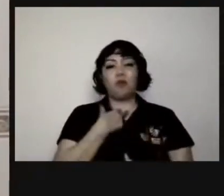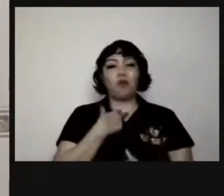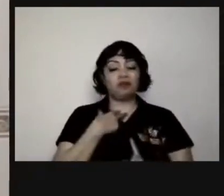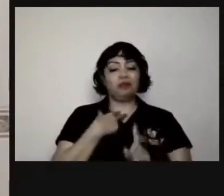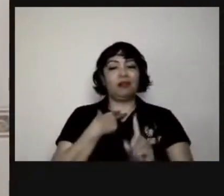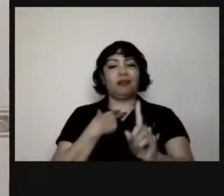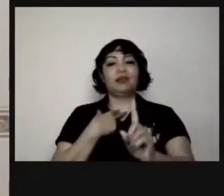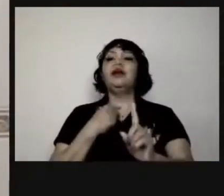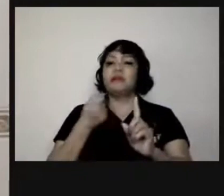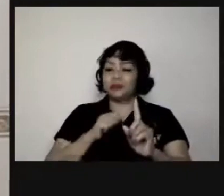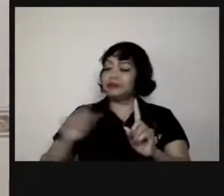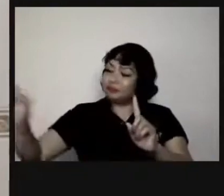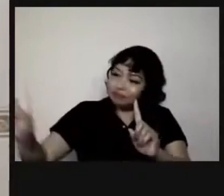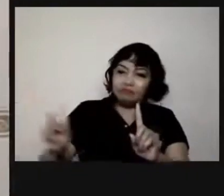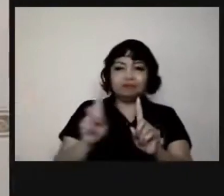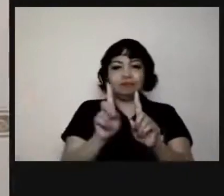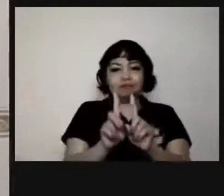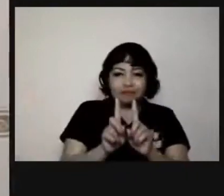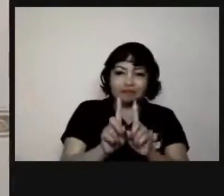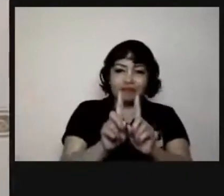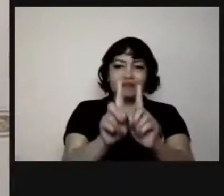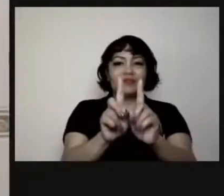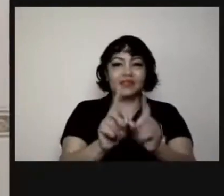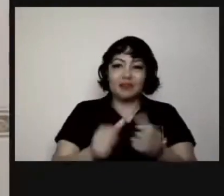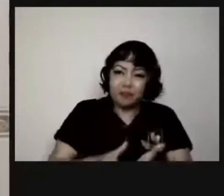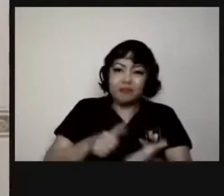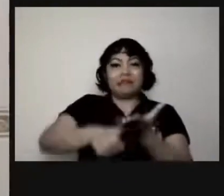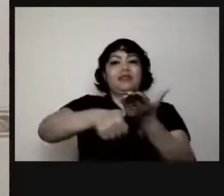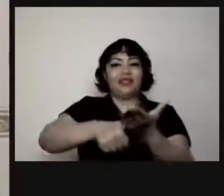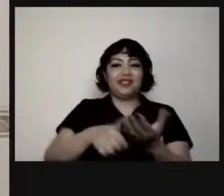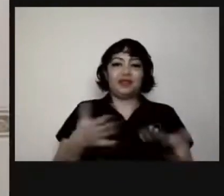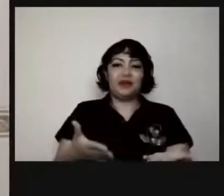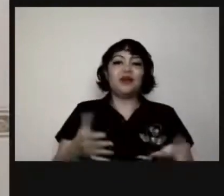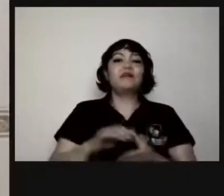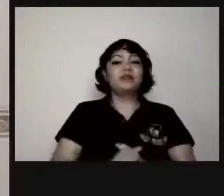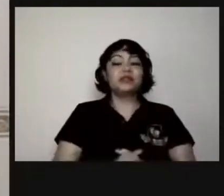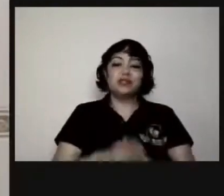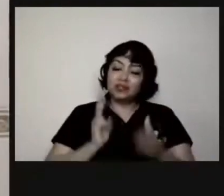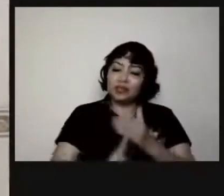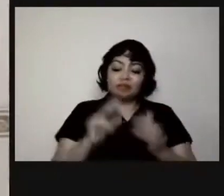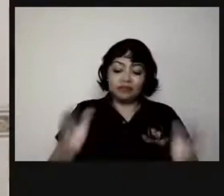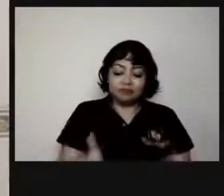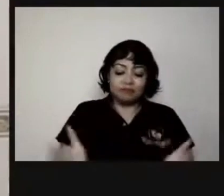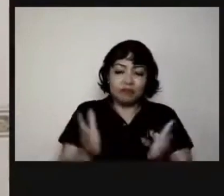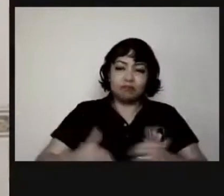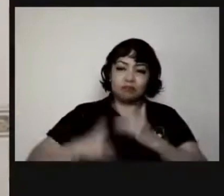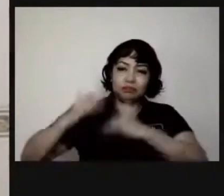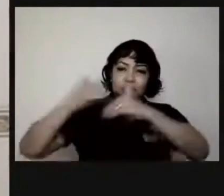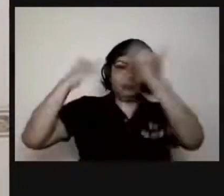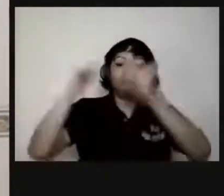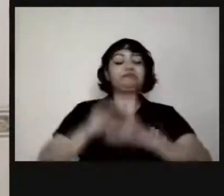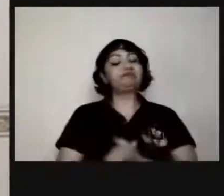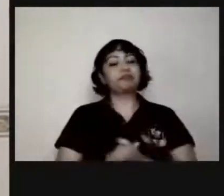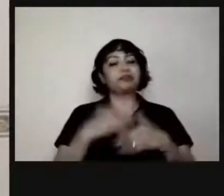unidos para que sob um possamos fundo crescer, branco com aumentar nossa azulejos cosmovisão e cada à vez esquerda mais. com alguns Então, nossa desenhos e algumas